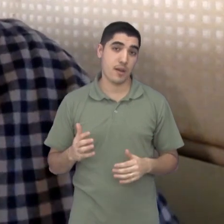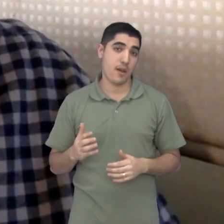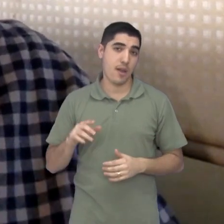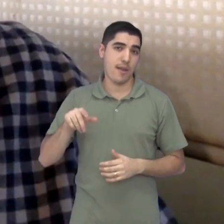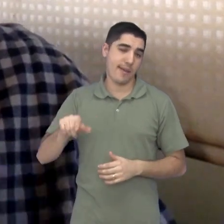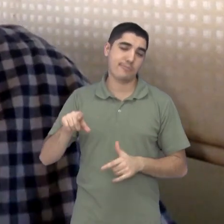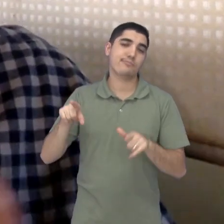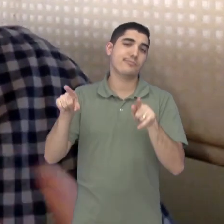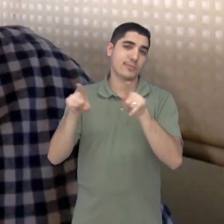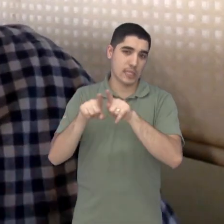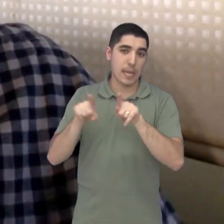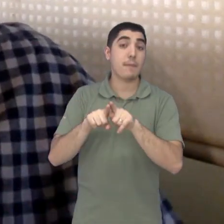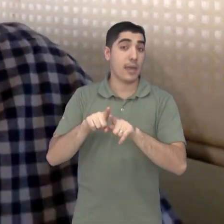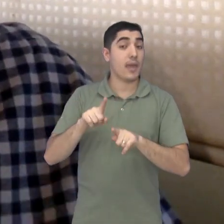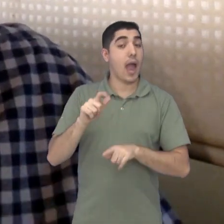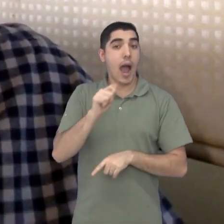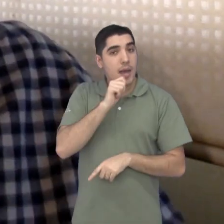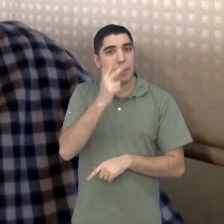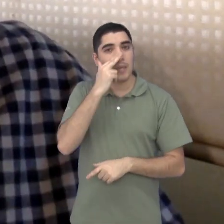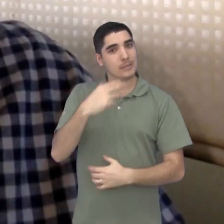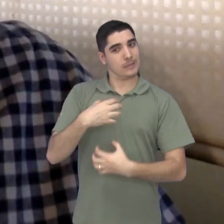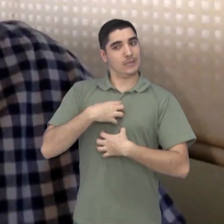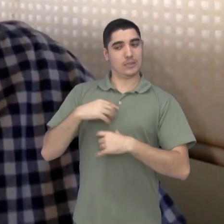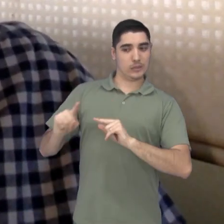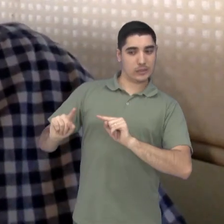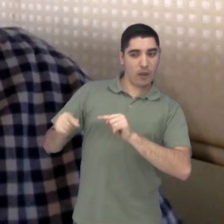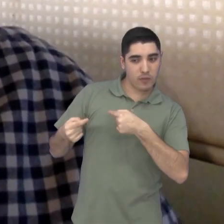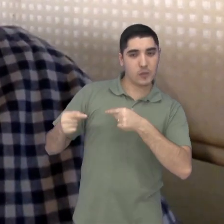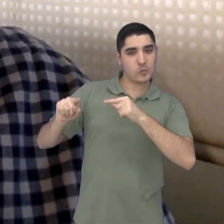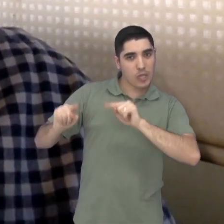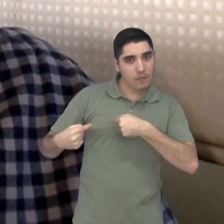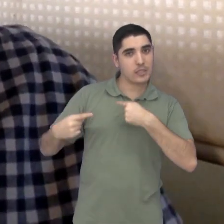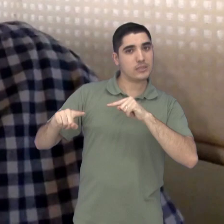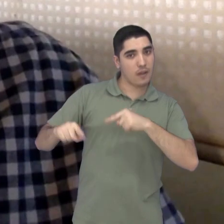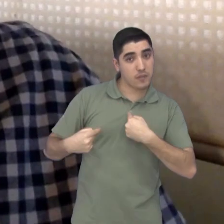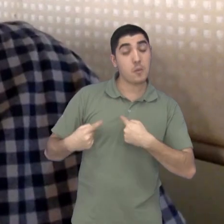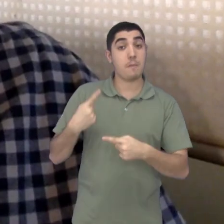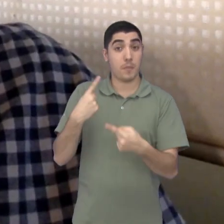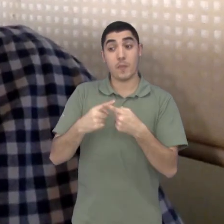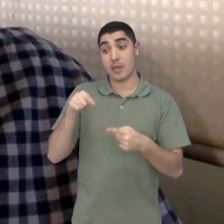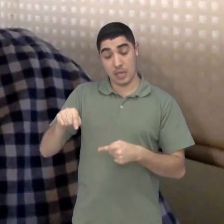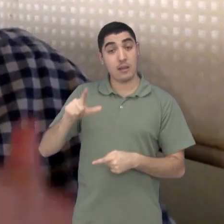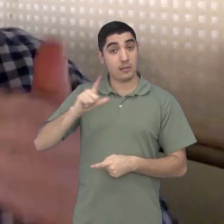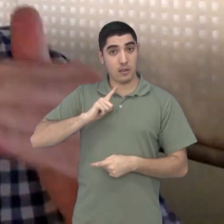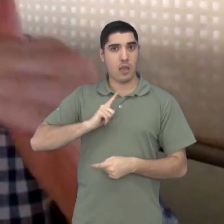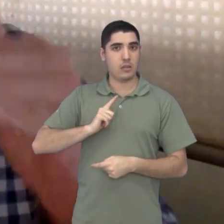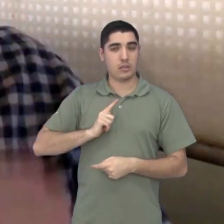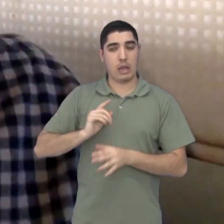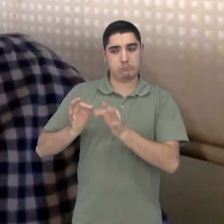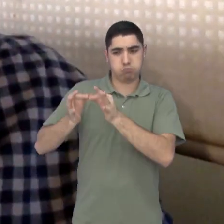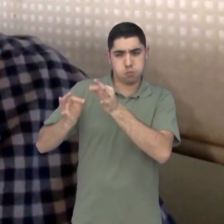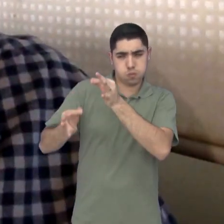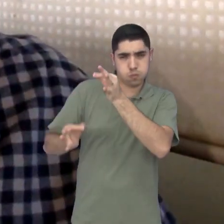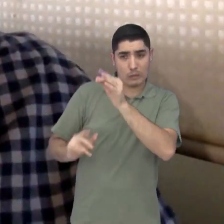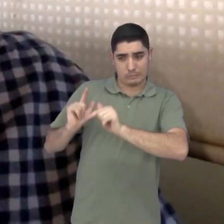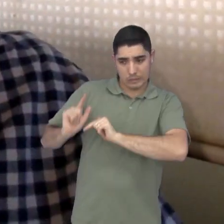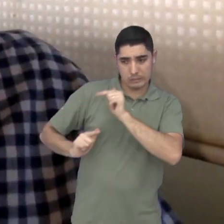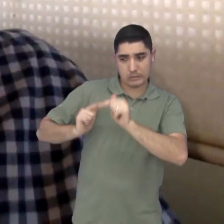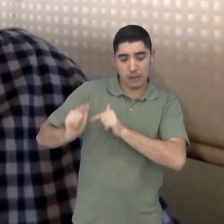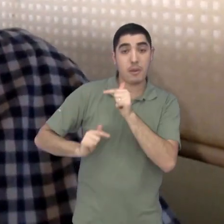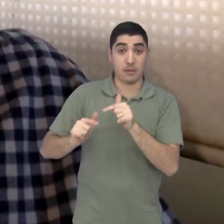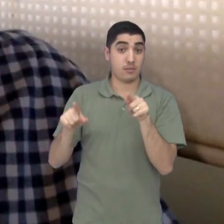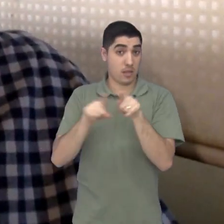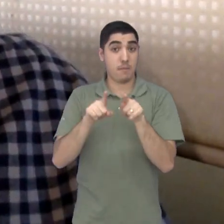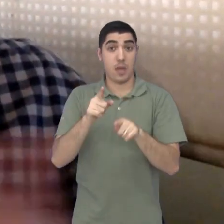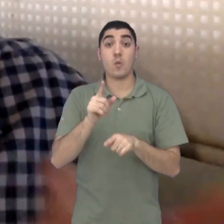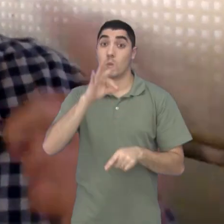nós temos sendo desafiados com uma entrega muito grande, então os custos achataram,